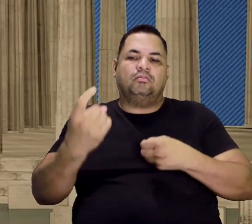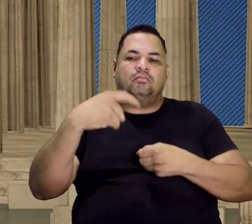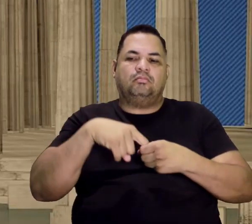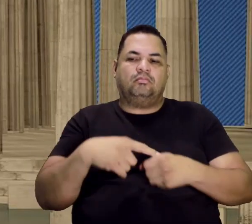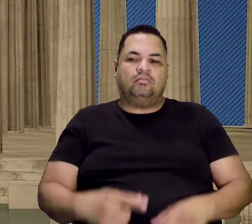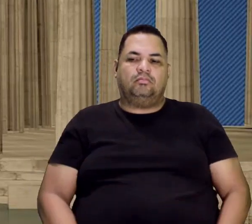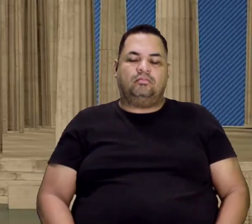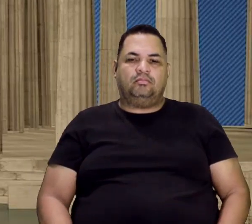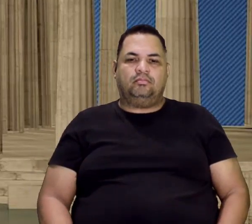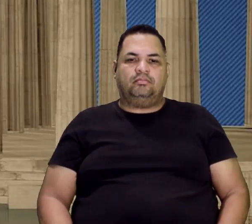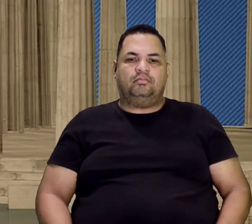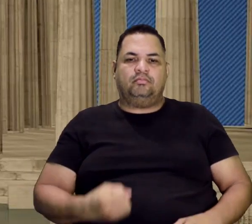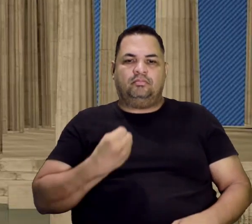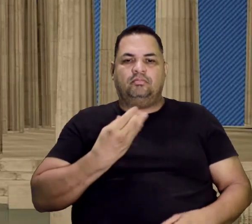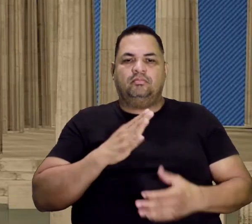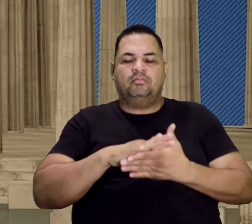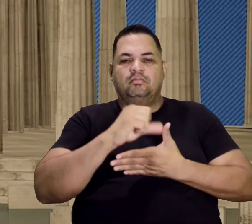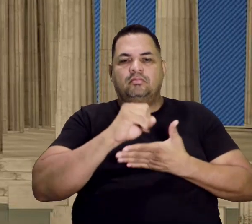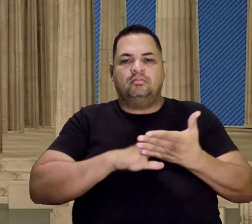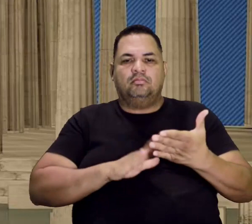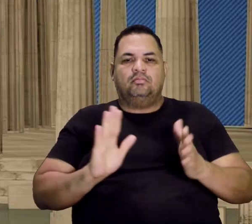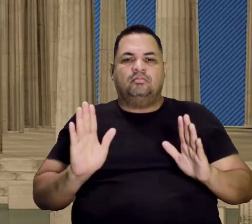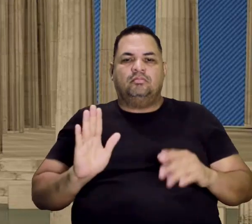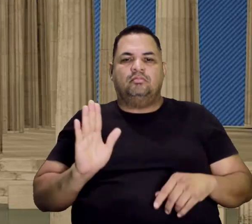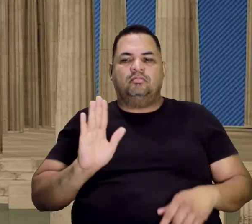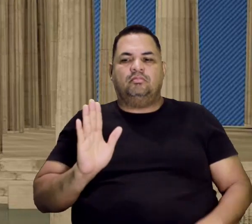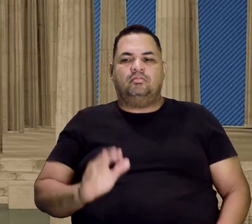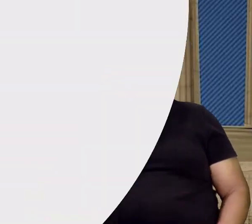pouco. Boa atividade, até mais!